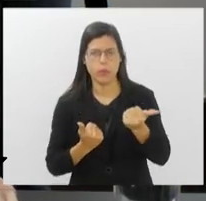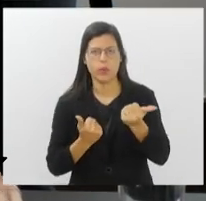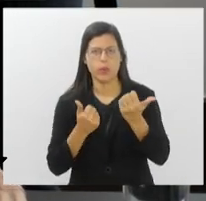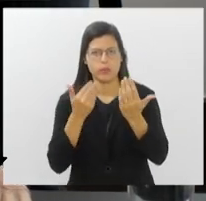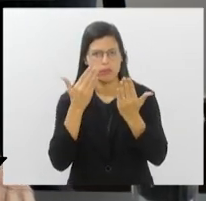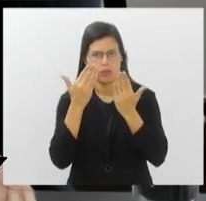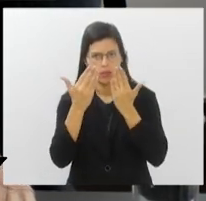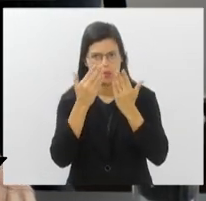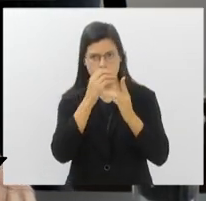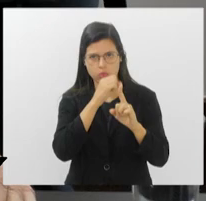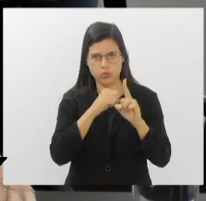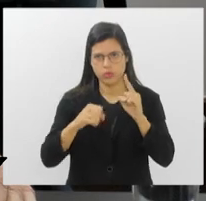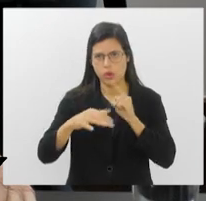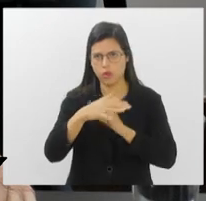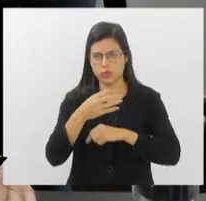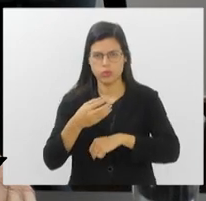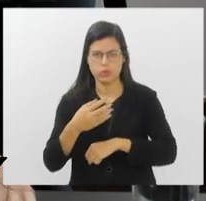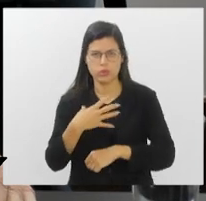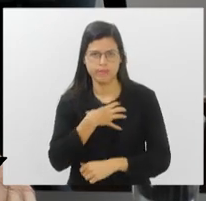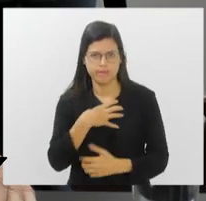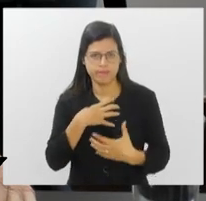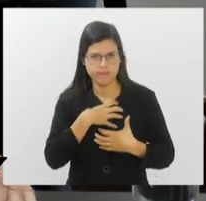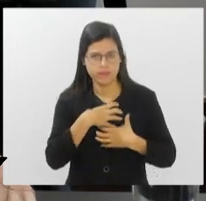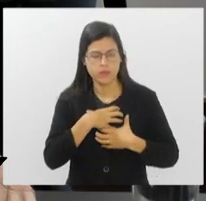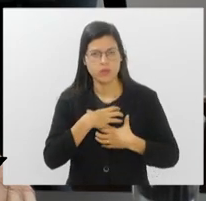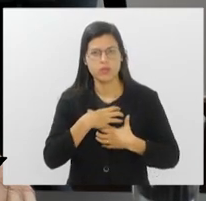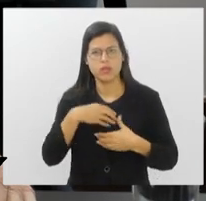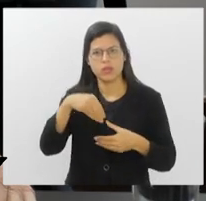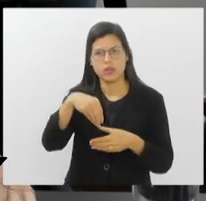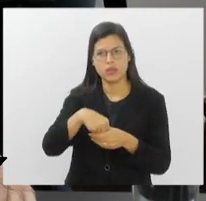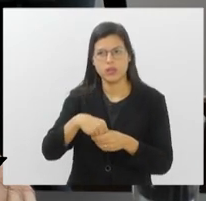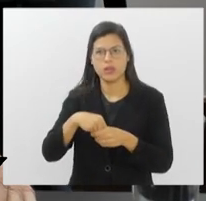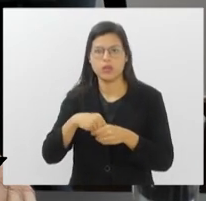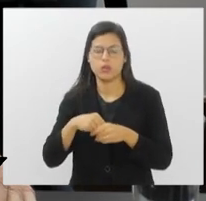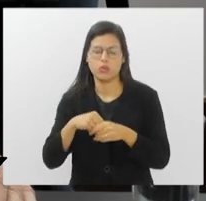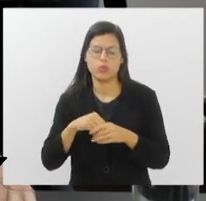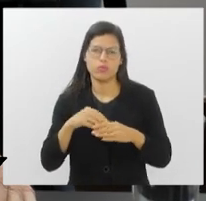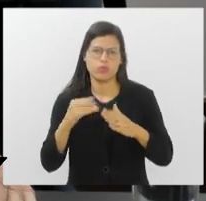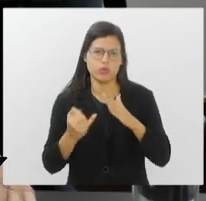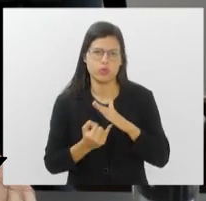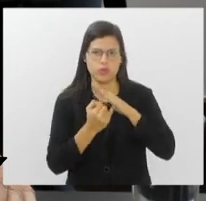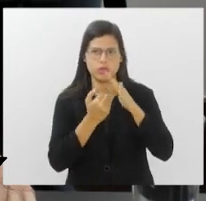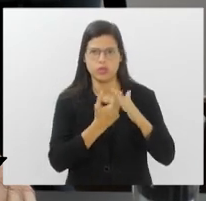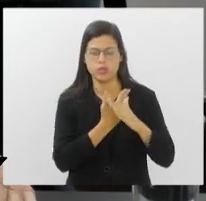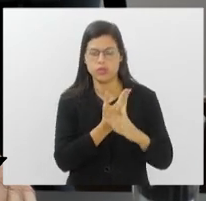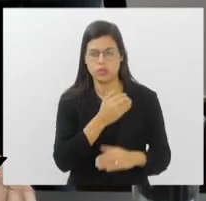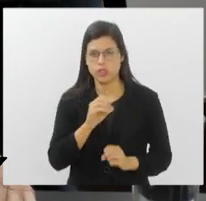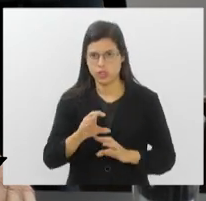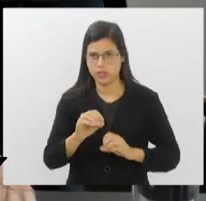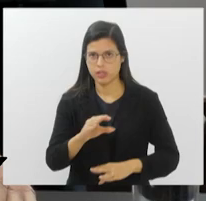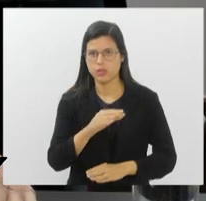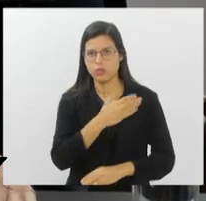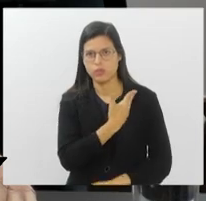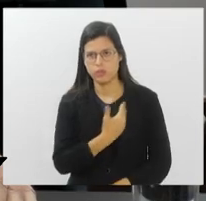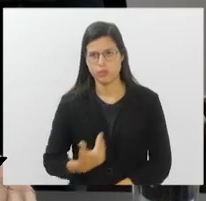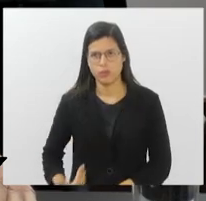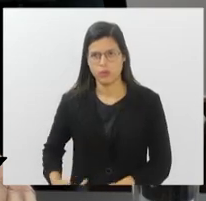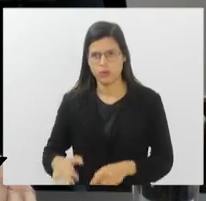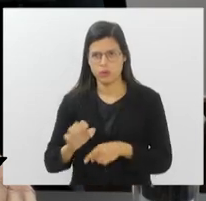psicossocioemocional nos estabelecimentos de ensino da rede pública estadual de ensino do Estado do Rio de Janeiro.